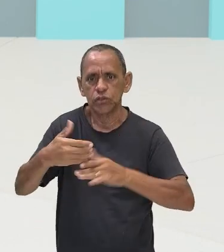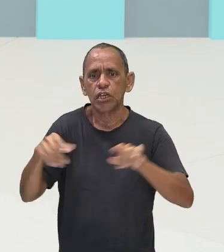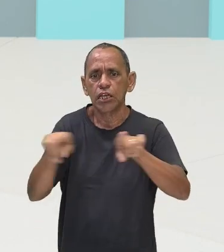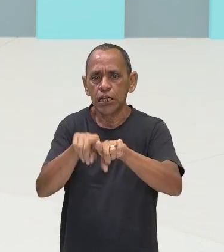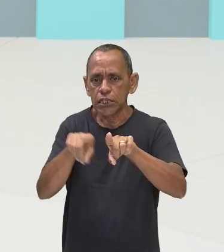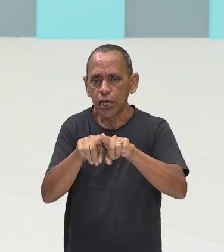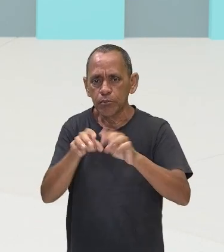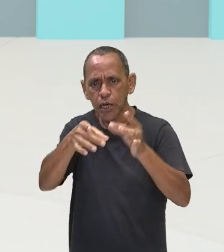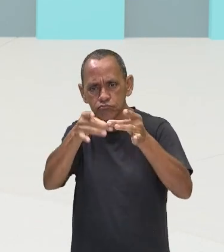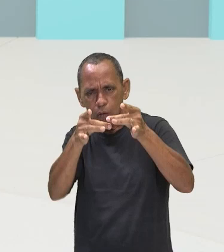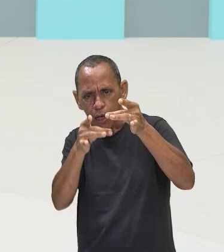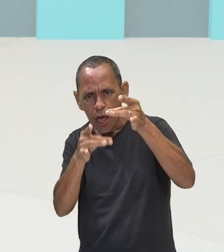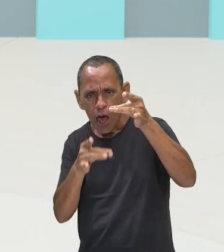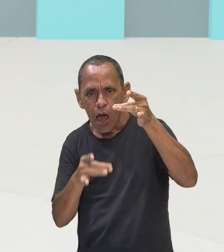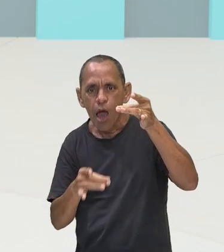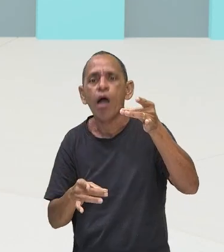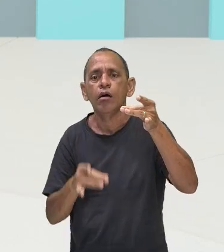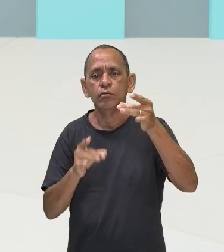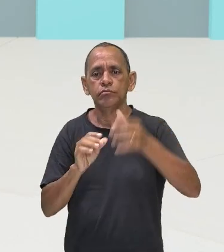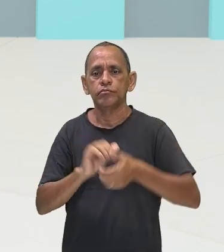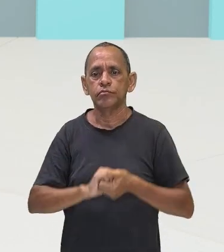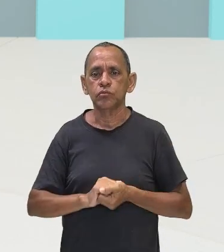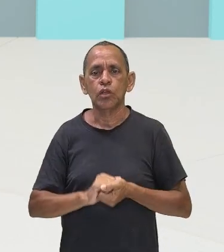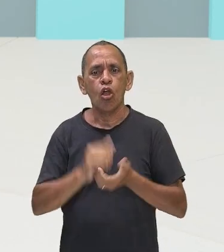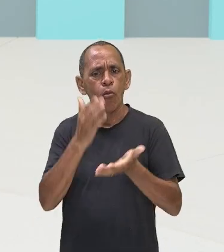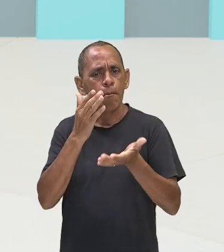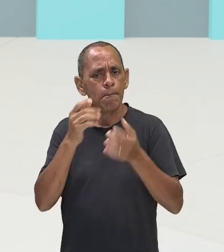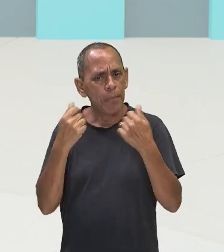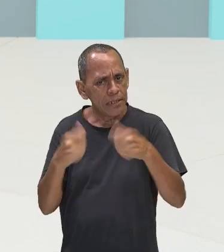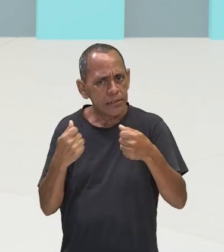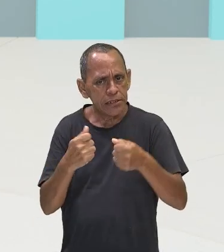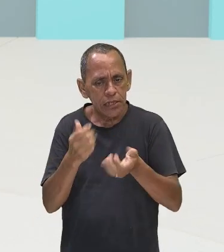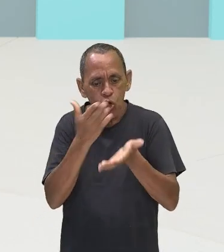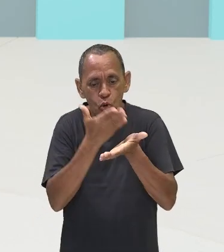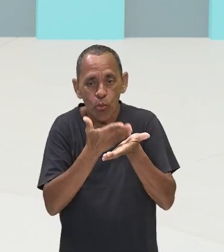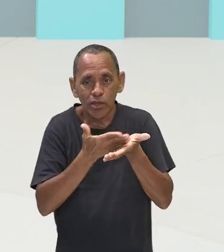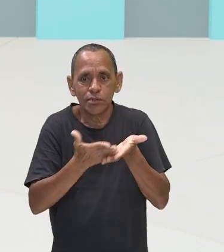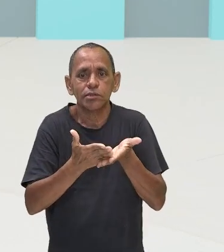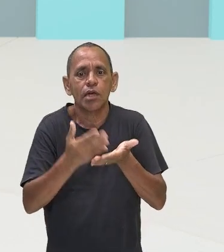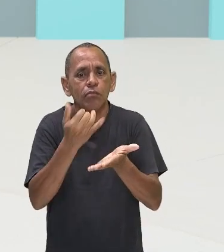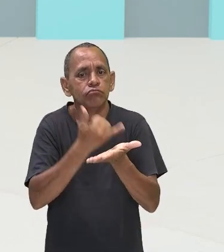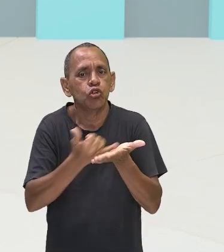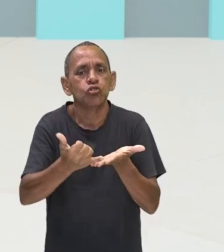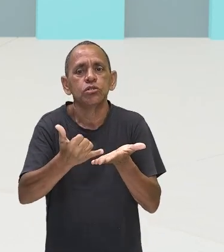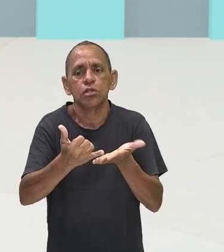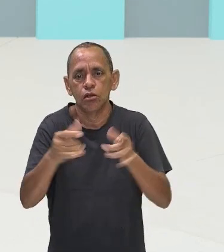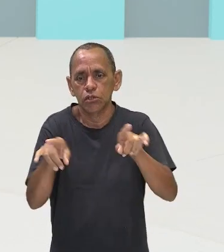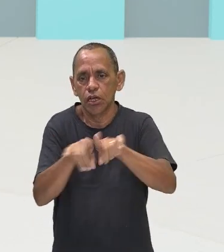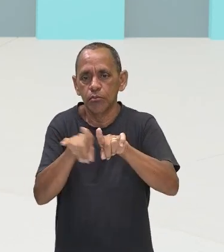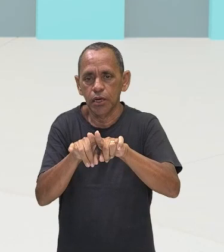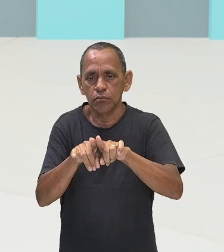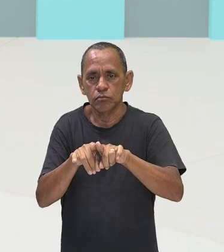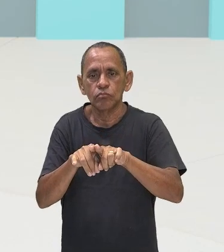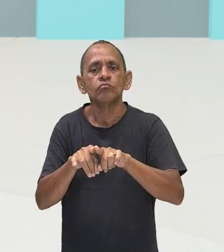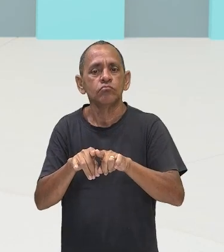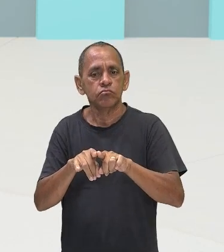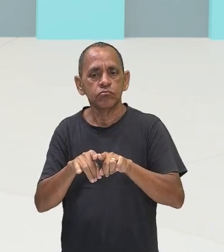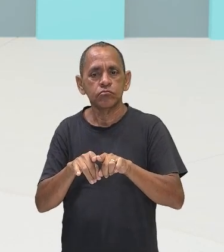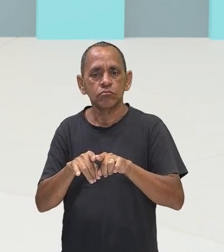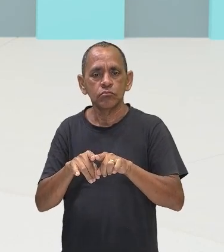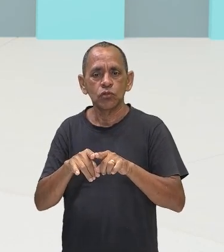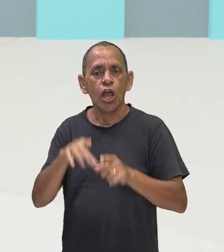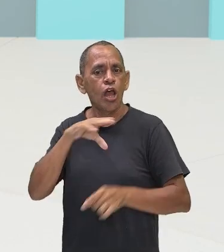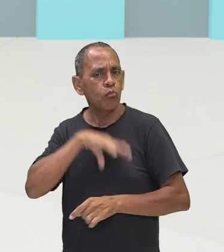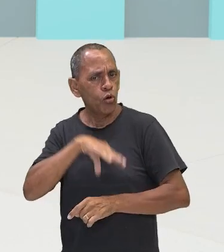uma ótima forma para você começar a sua introdução. Posso, por exemplo, falar: língua portuguesa é um feixe de